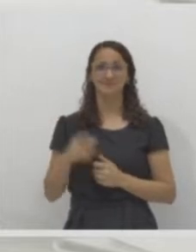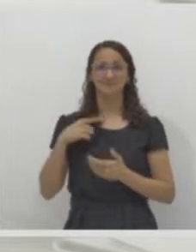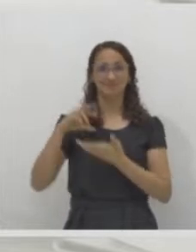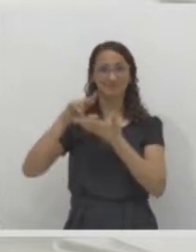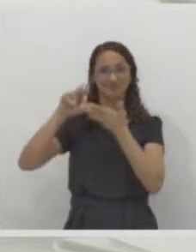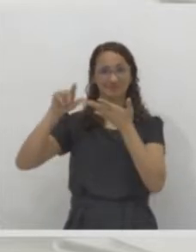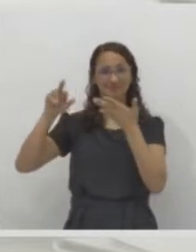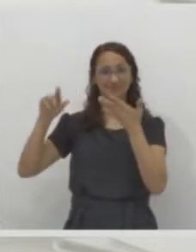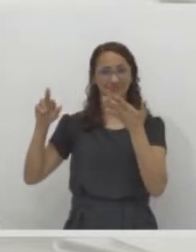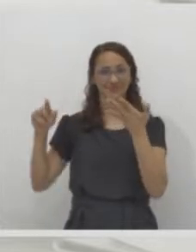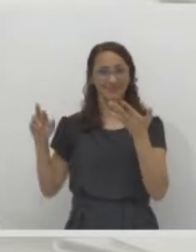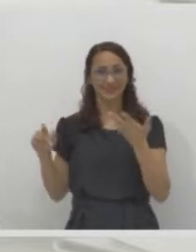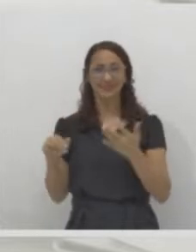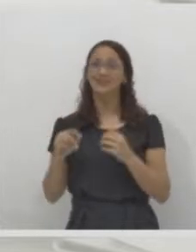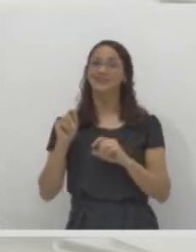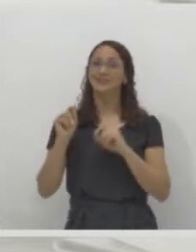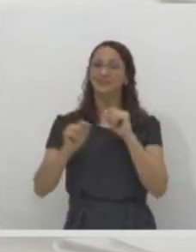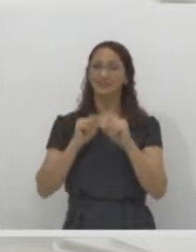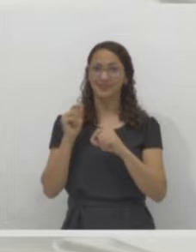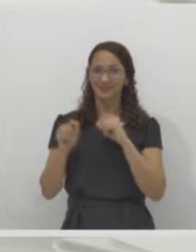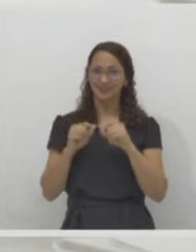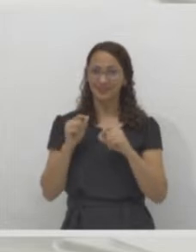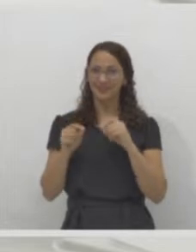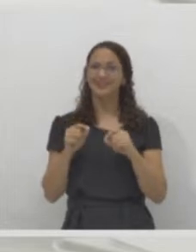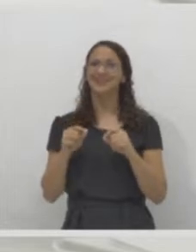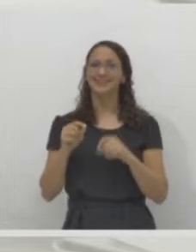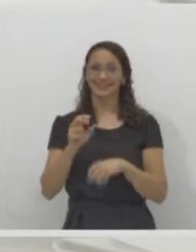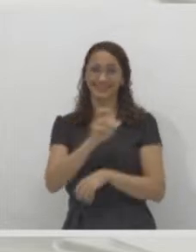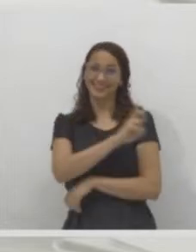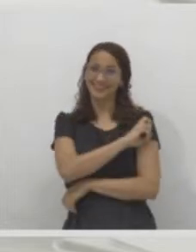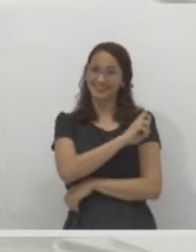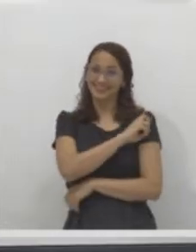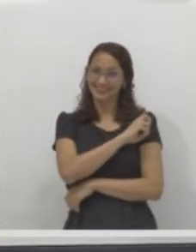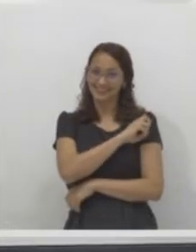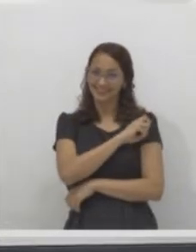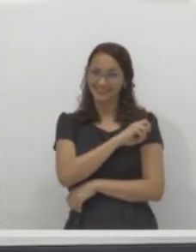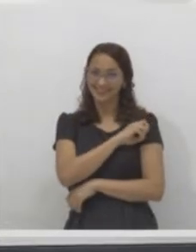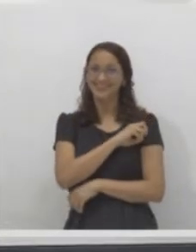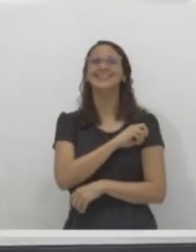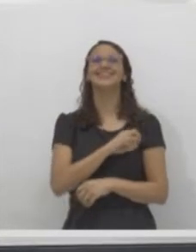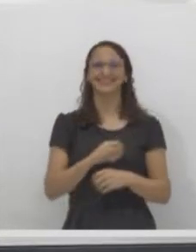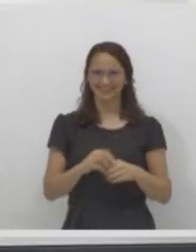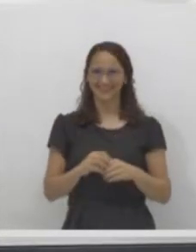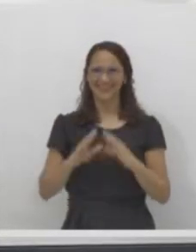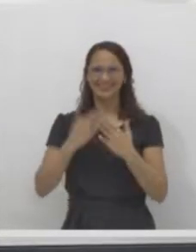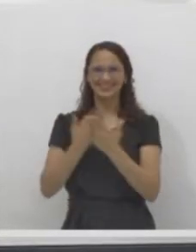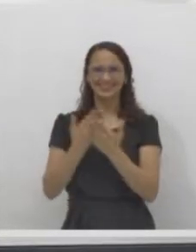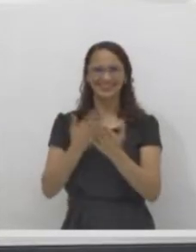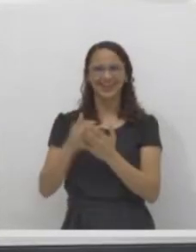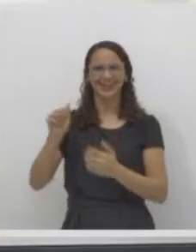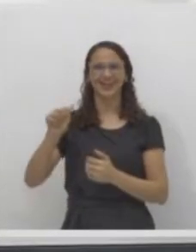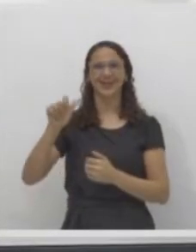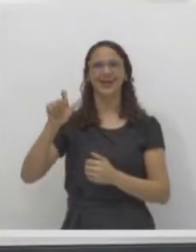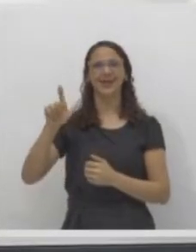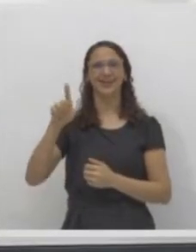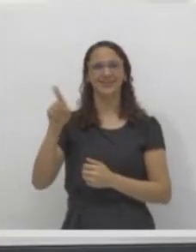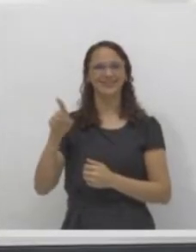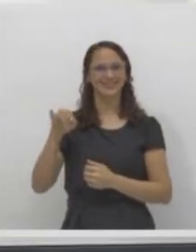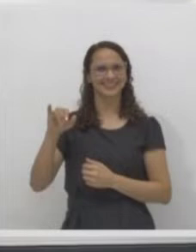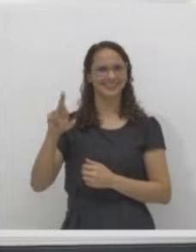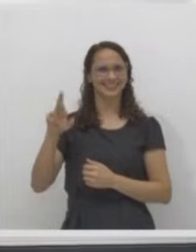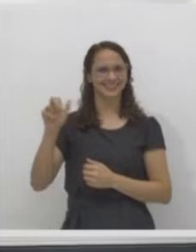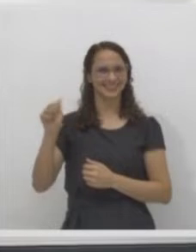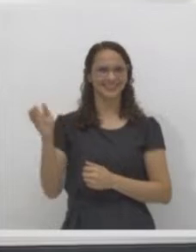Então, temos aí os trabalhos desses alunos que são do 5º ano da Escola Alzira Pernambuco. Eu quero agradecer a participação de vocês. É